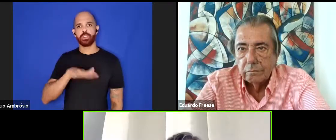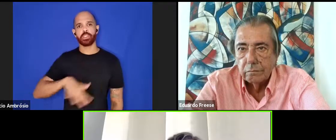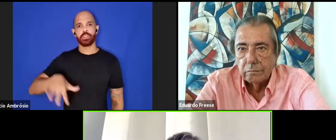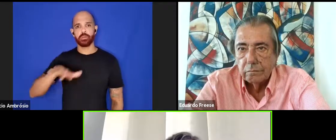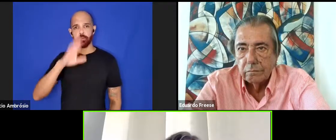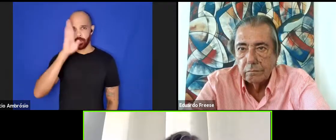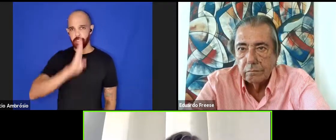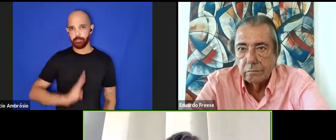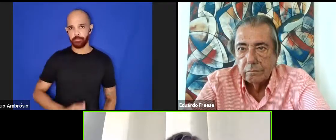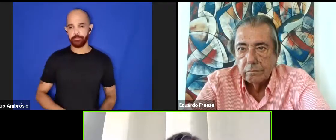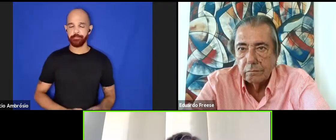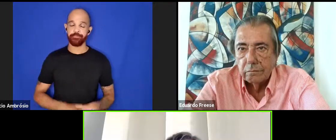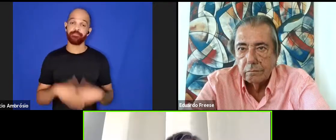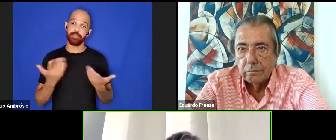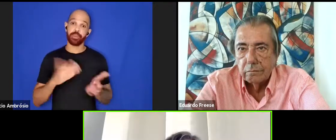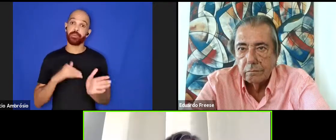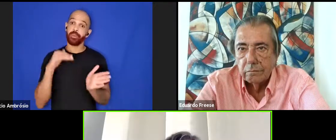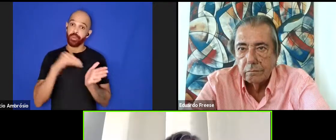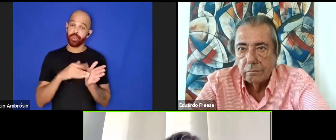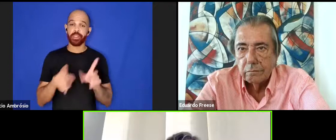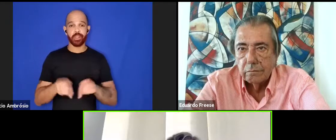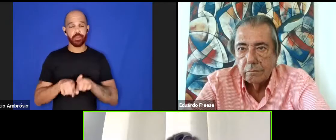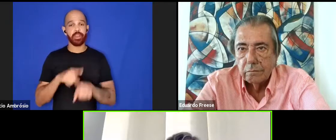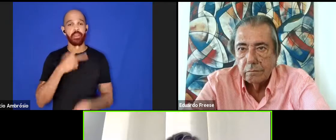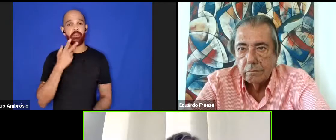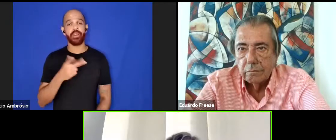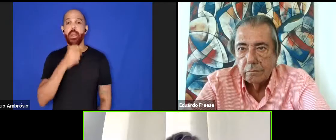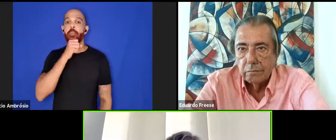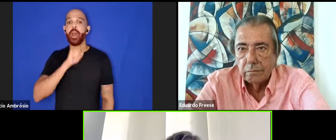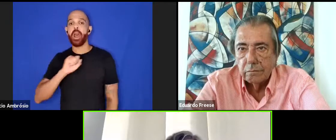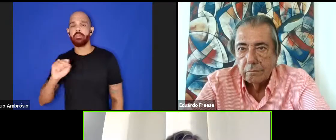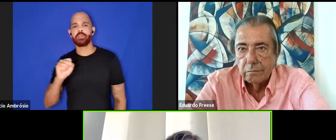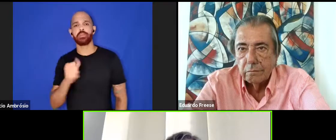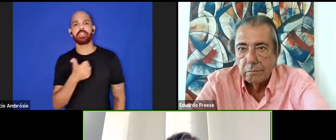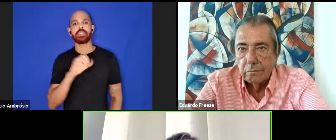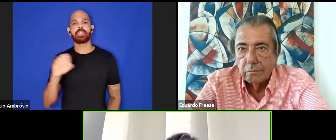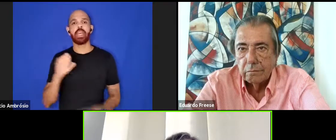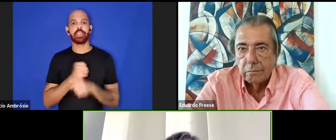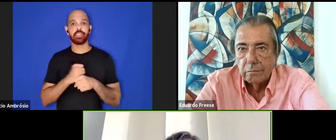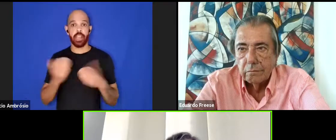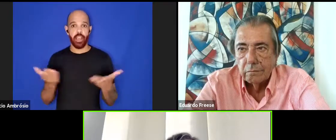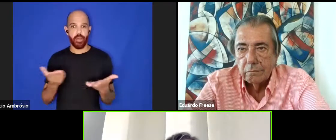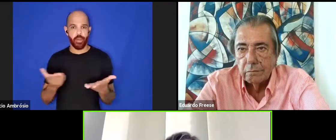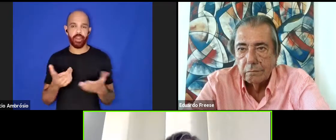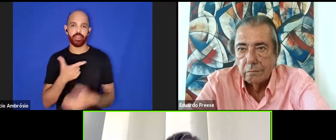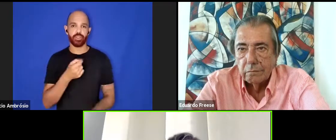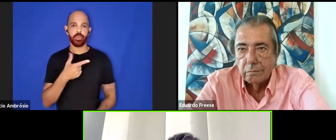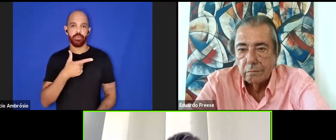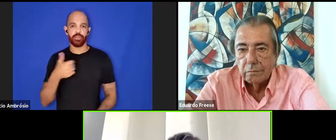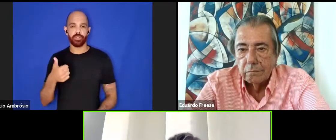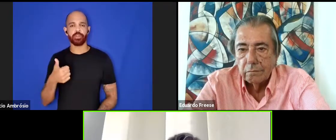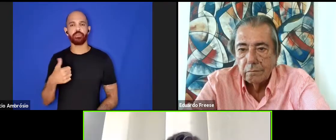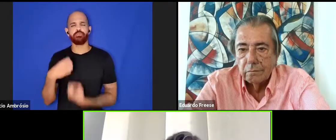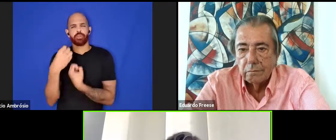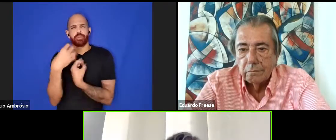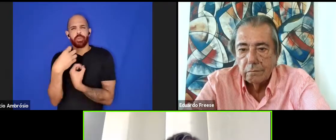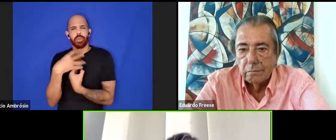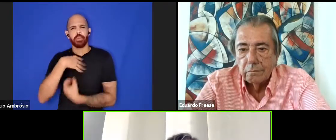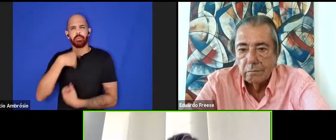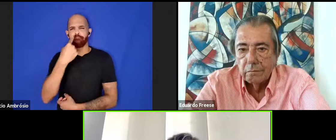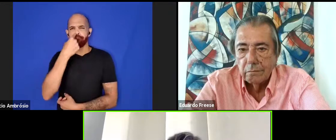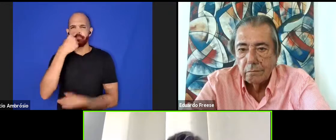finalizar, não poderia deixar de citar o grande Paulo Freire, seu centenário comemorado esse ano, que tanto nos ensina e inspira